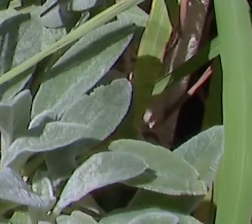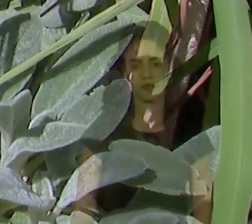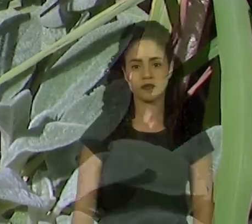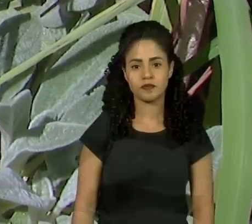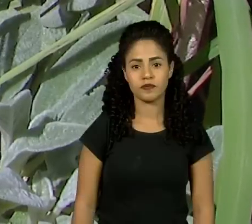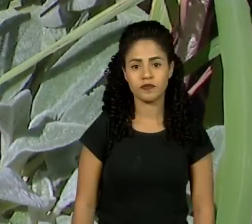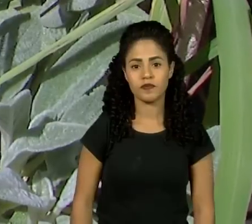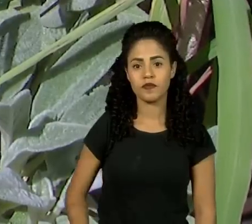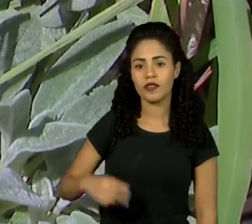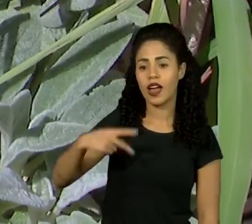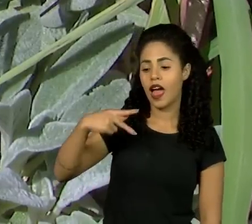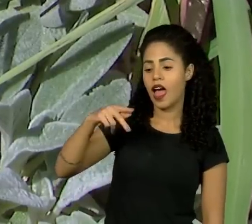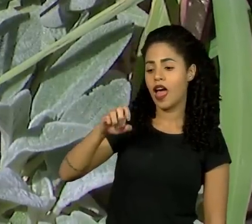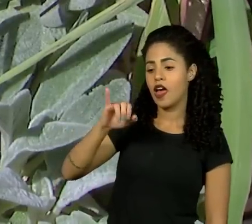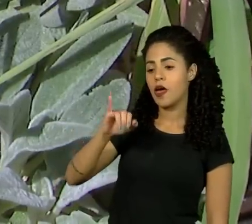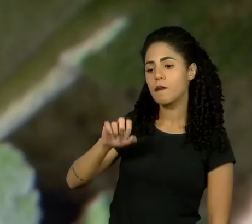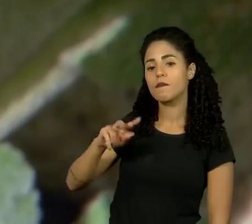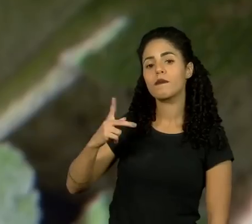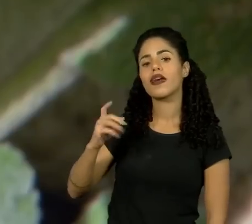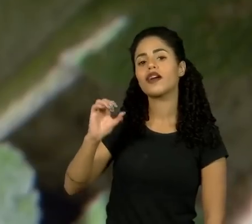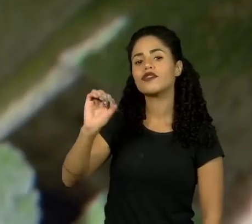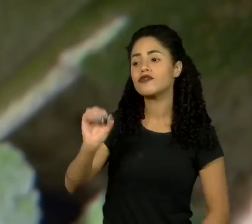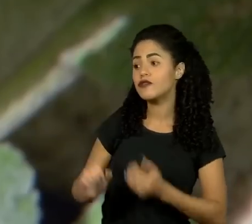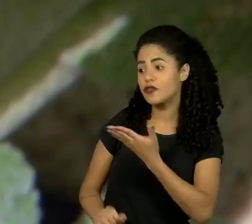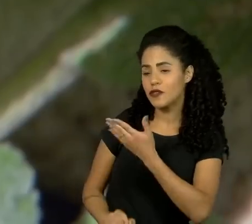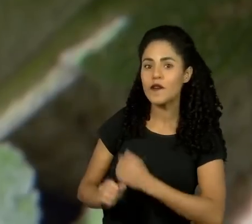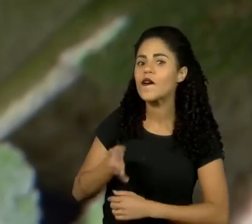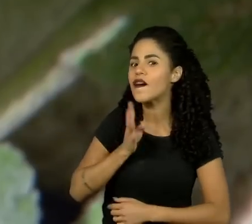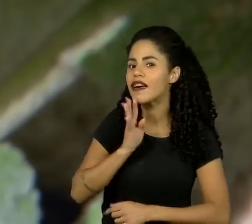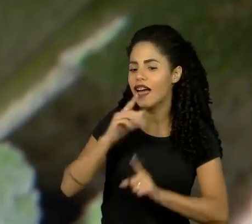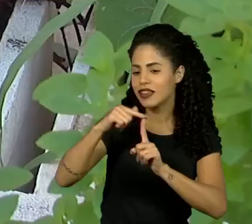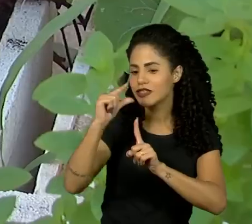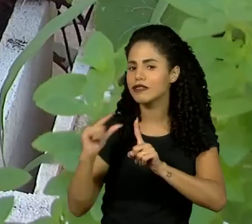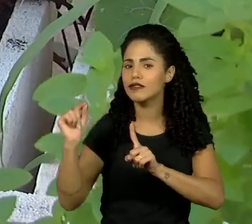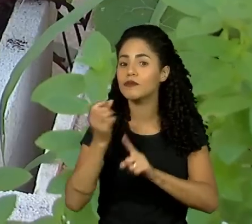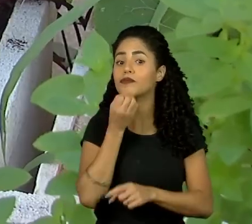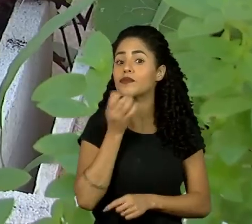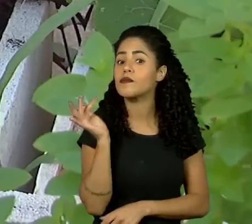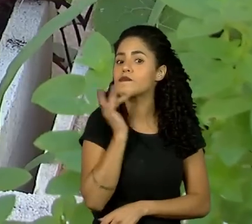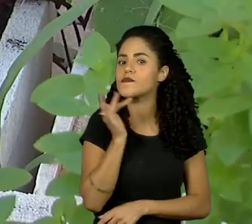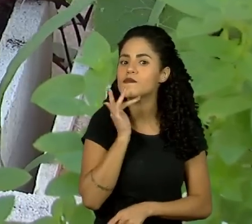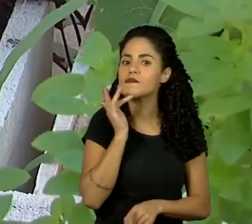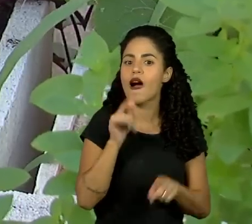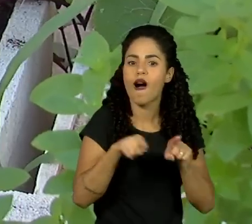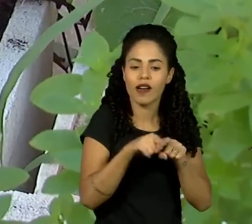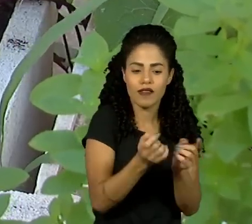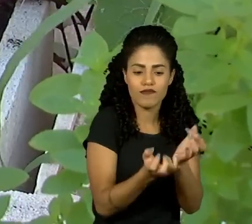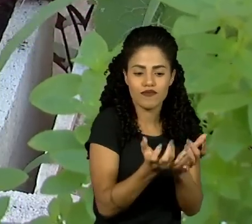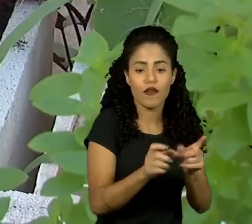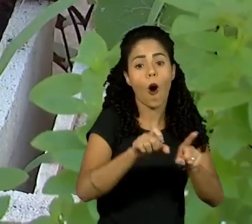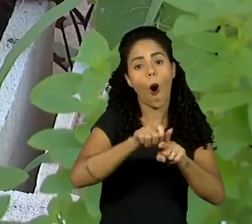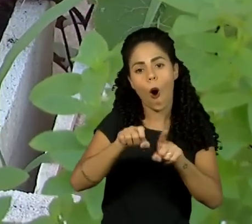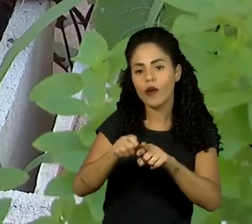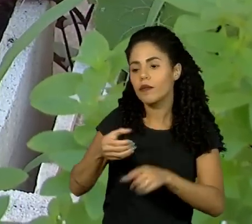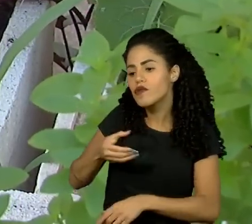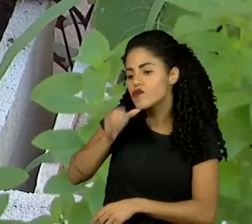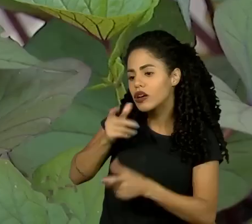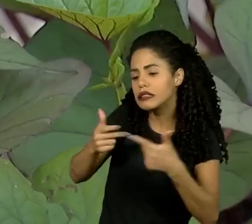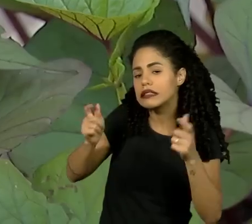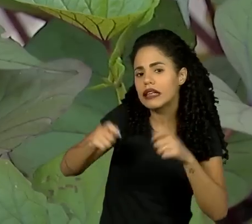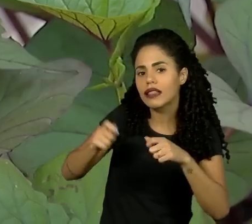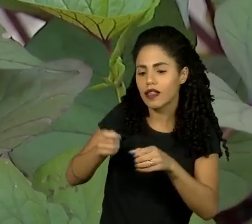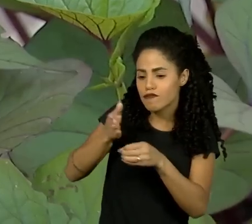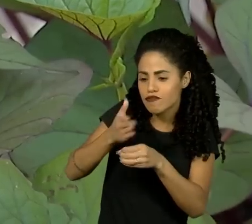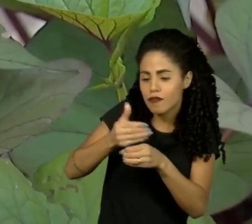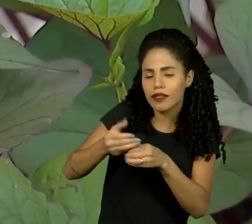Peixinho faz sucesso em restaurantes, frito ou assado. Refogadas, cozidas em sucos ou sopas, as folhas